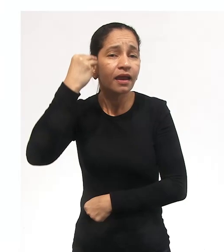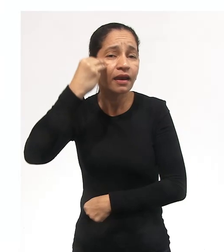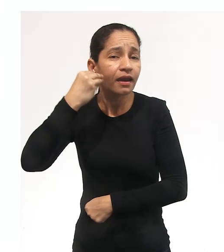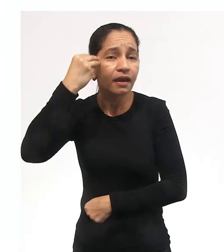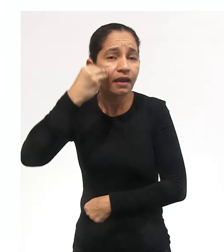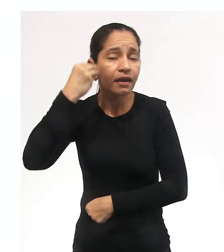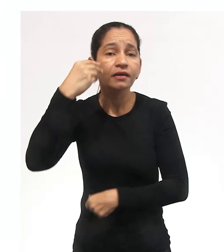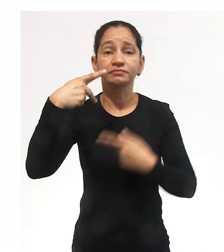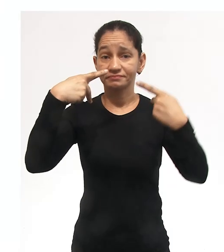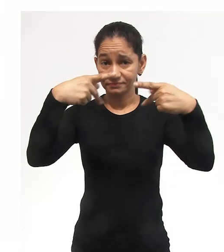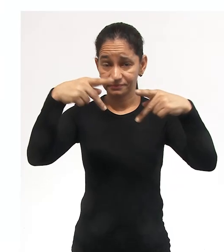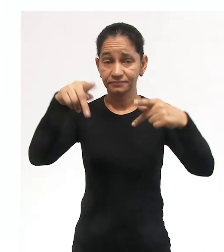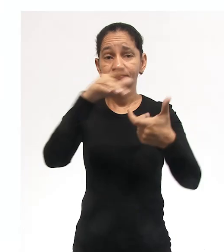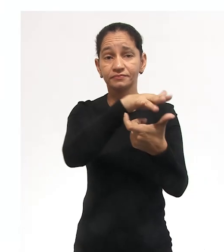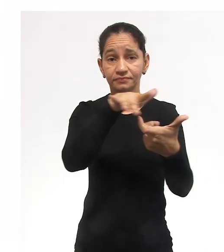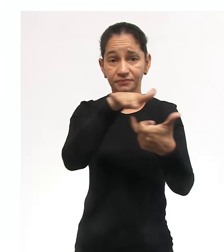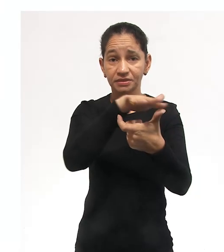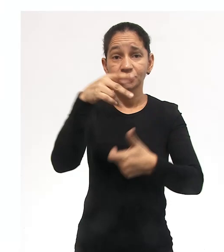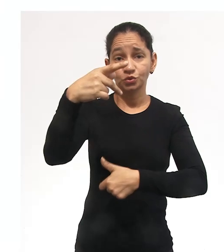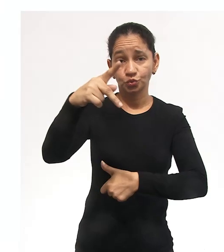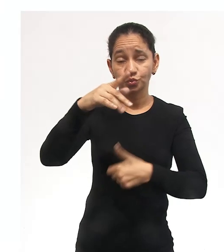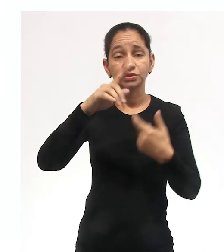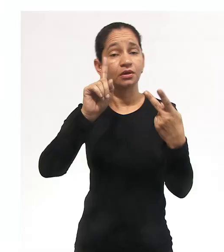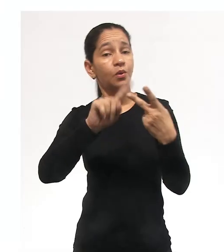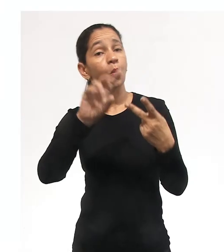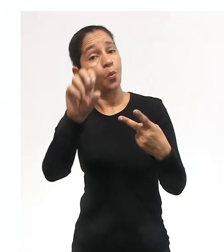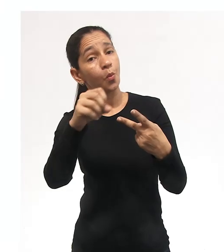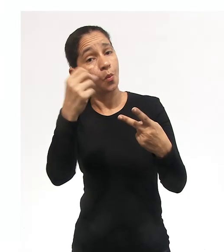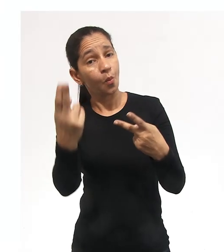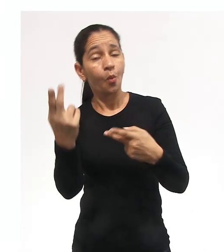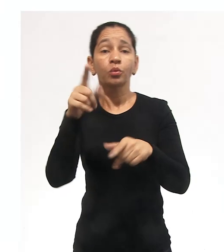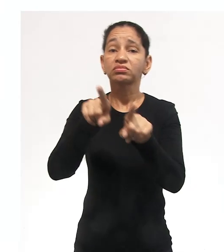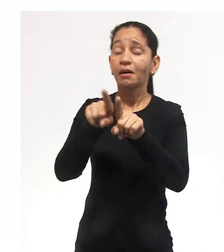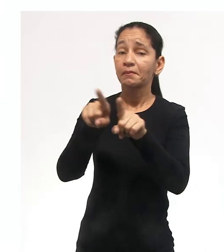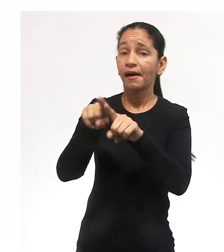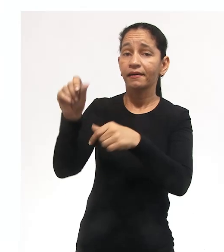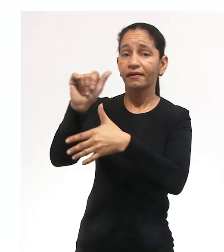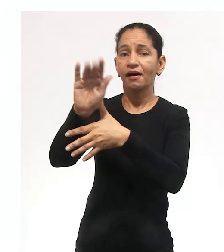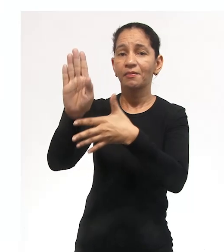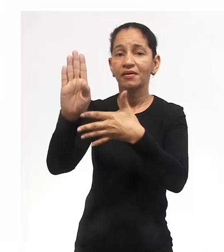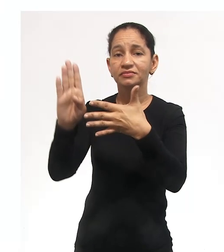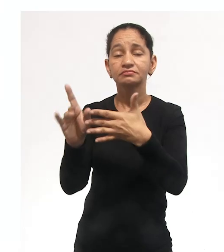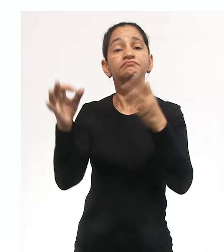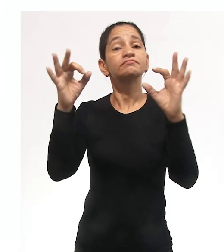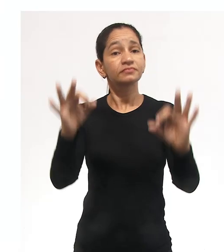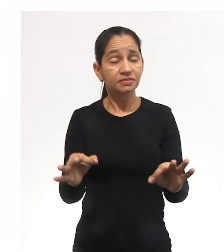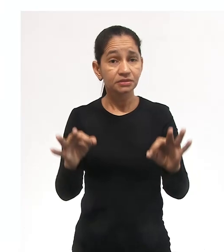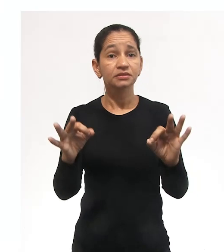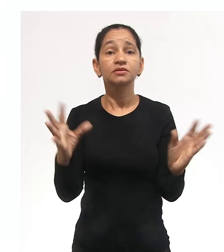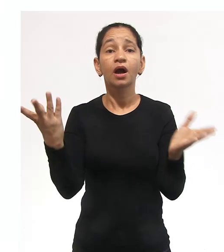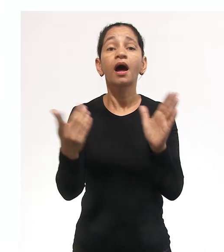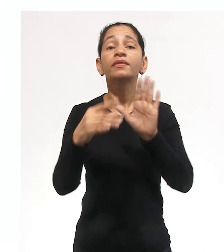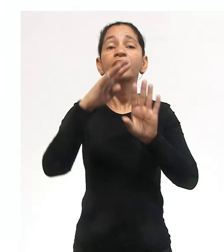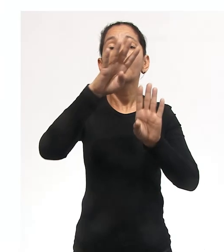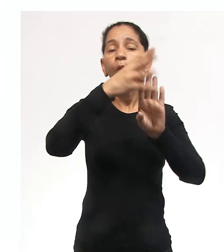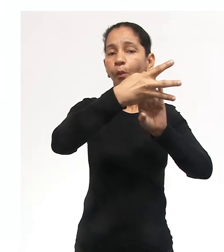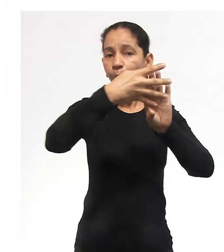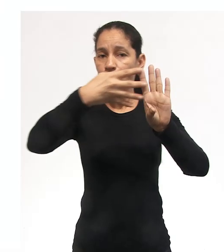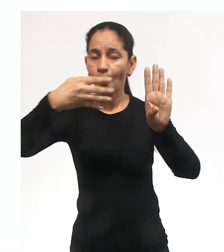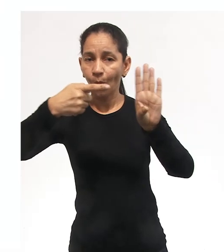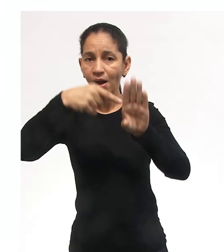sobre alfabetização, letramento e diversidades regionais, registre no quadro